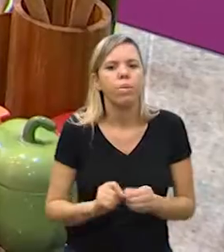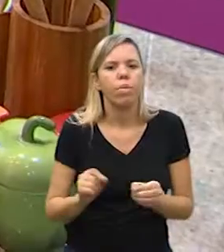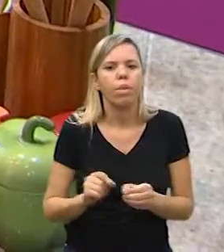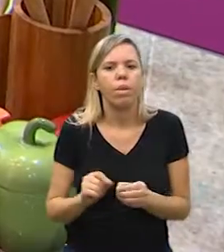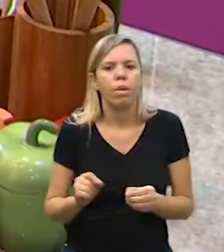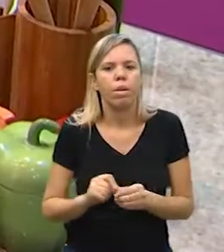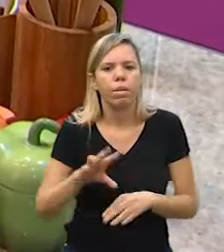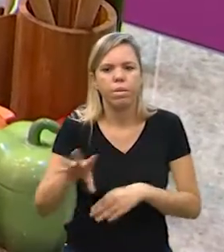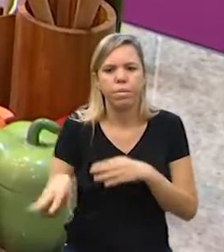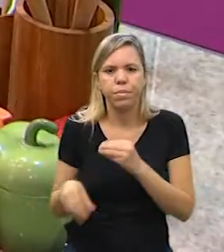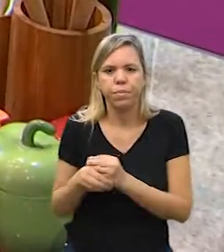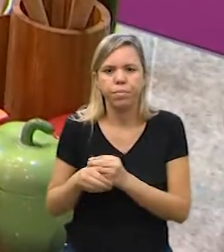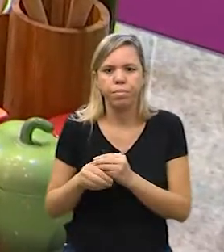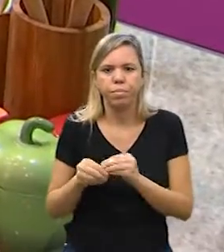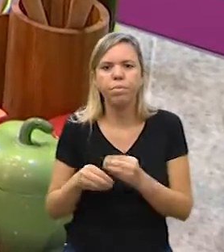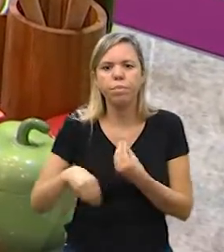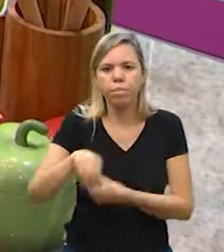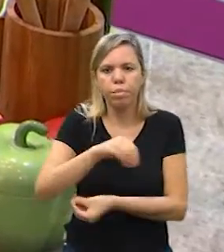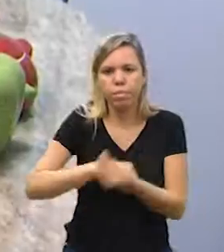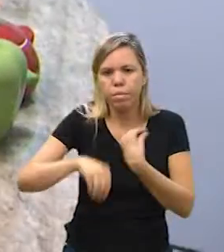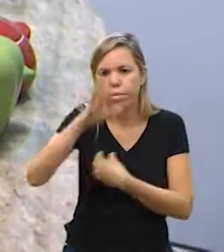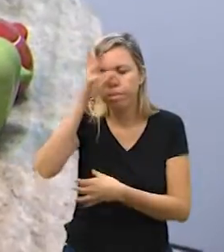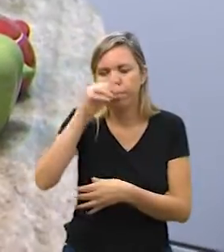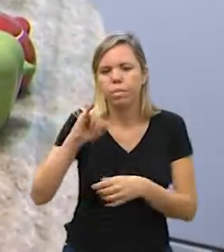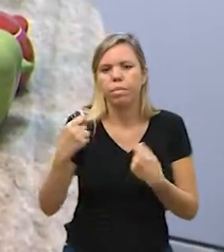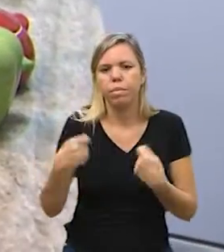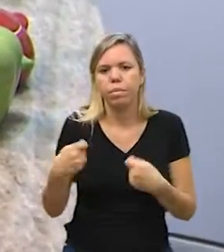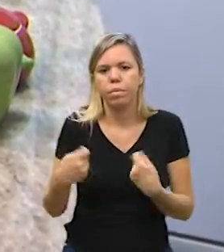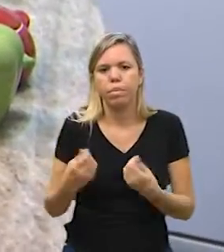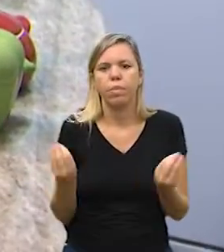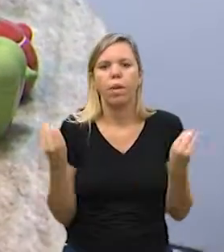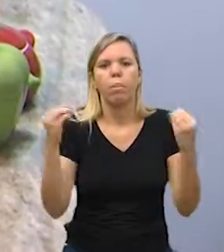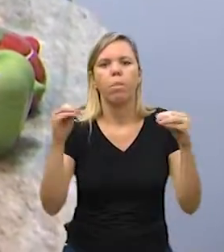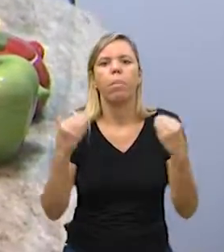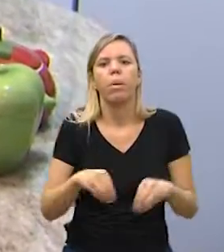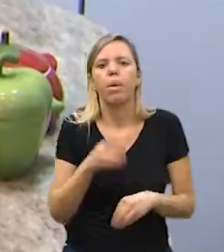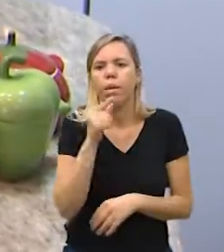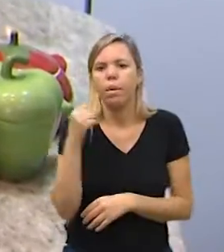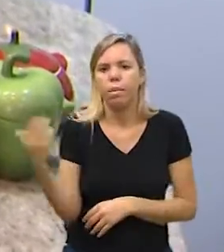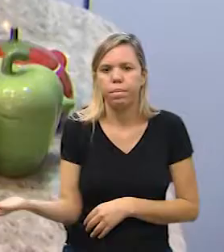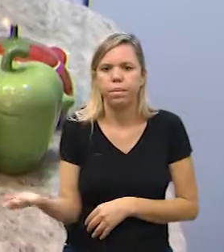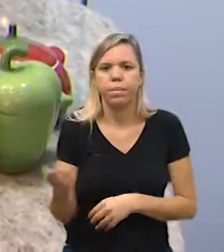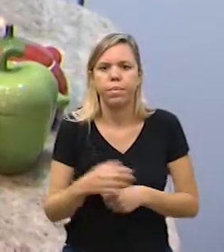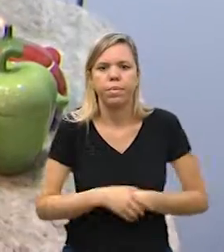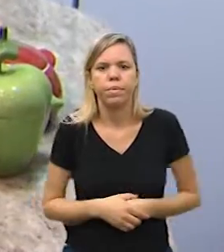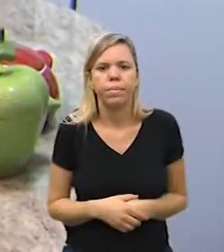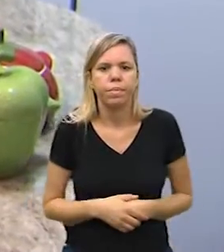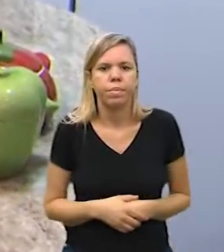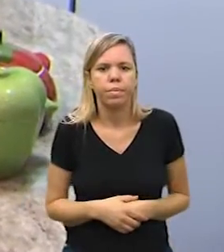Feito isso, acrescente esse purê no frango. Se precisar, pode colocar um pouco de água.